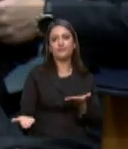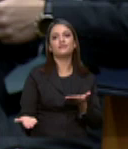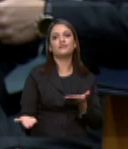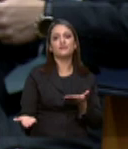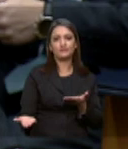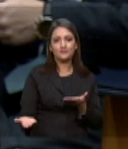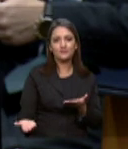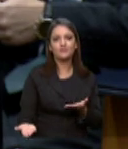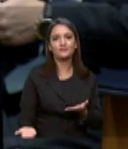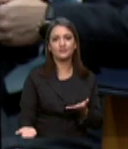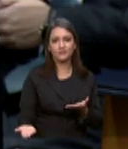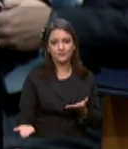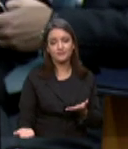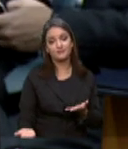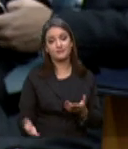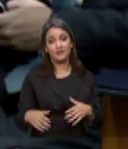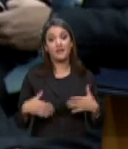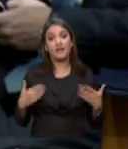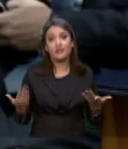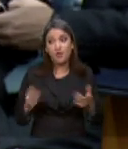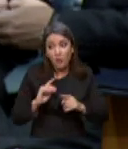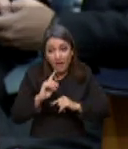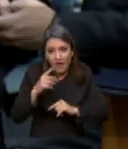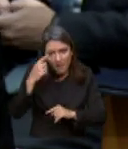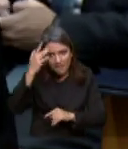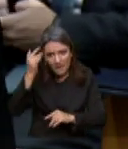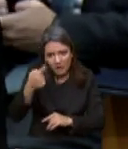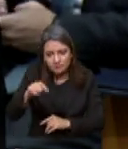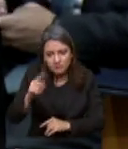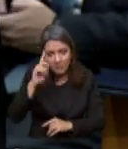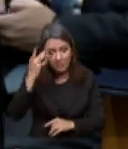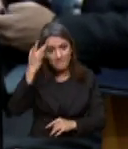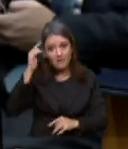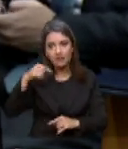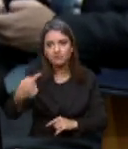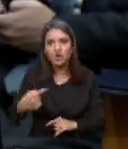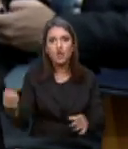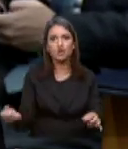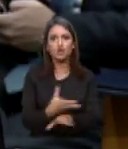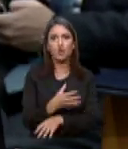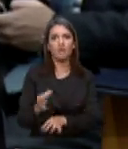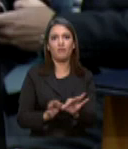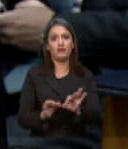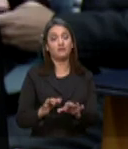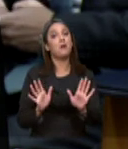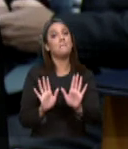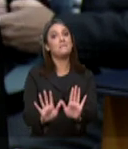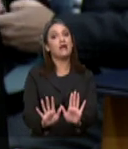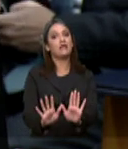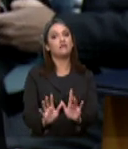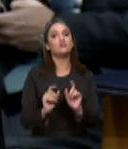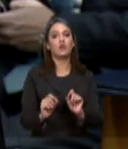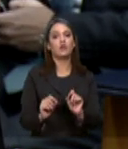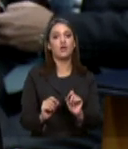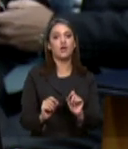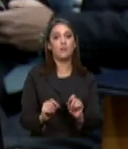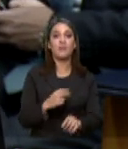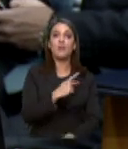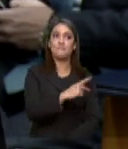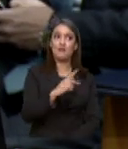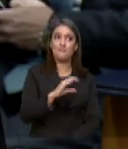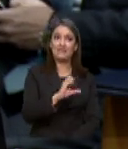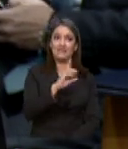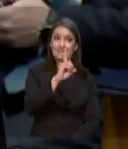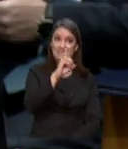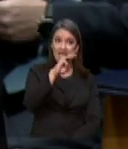coordenação, teria entrado em vigor um novo plano de controle do desmatamento da Amazônia. Contudo, em primeiro lugar, a contrário do PPCDAM, que